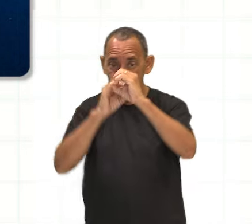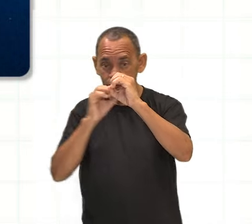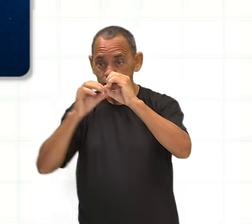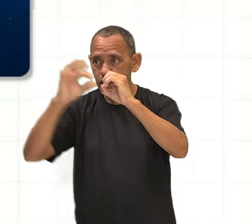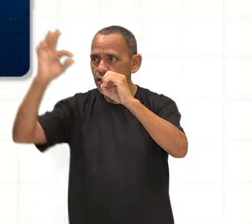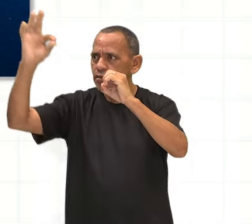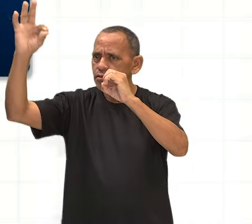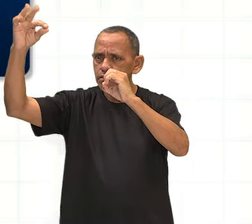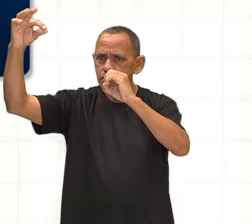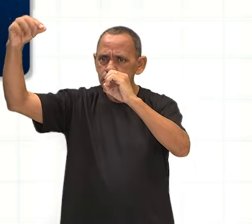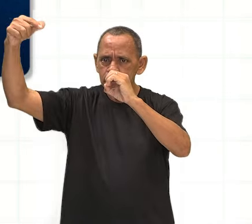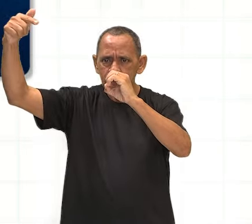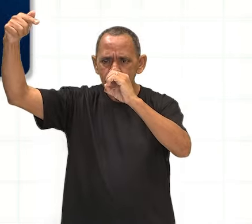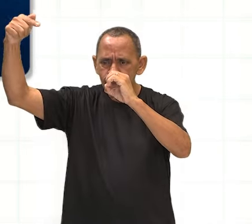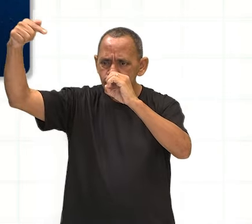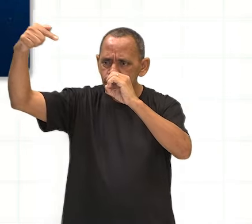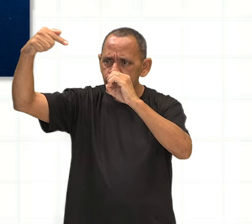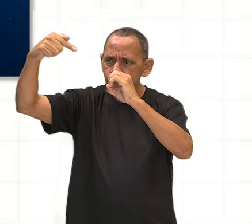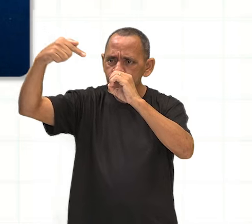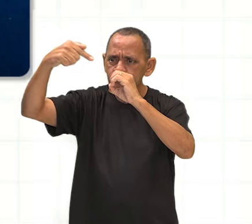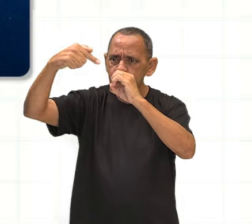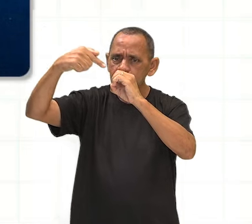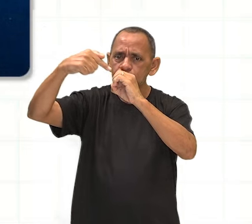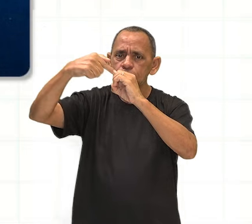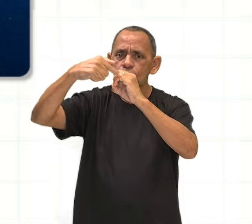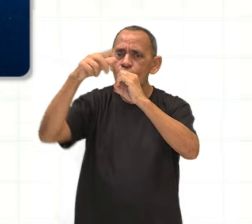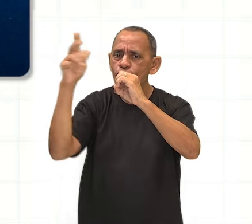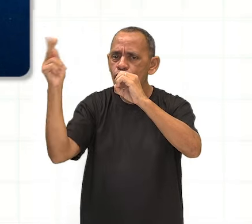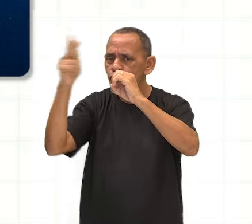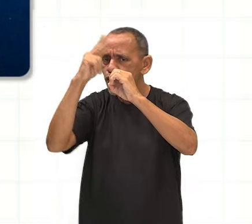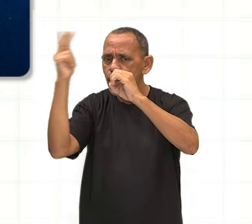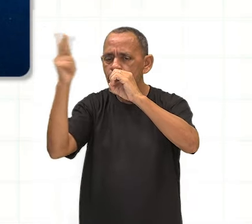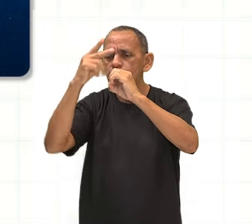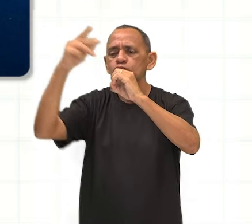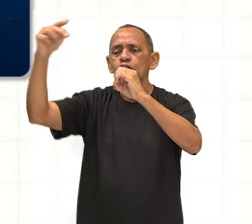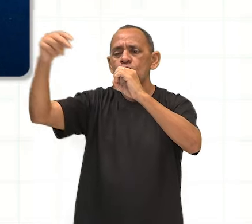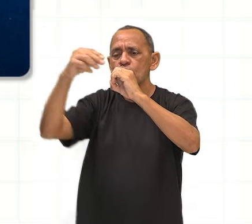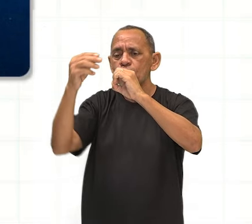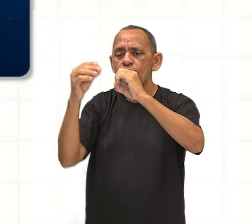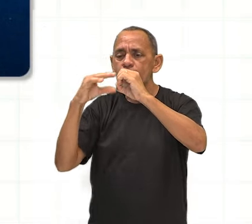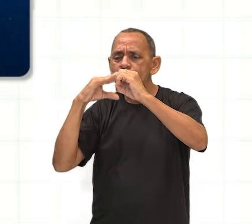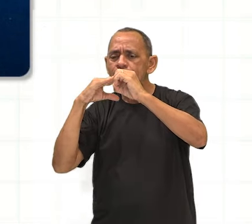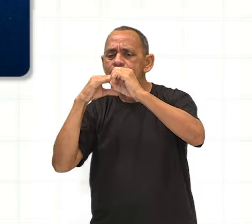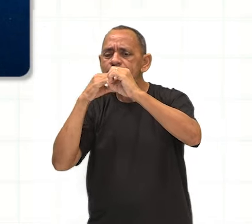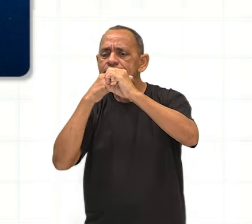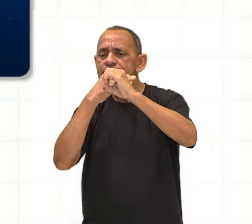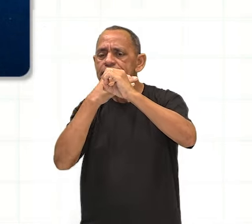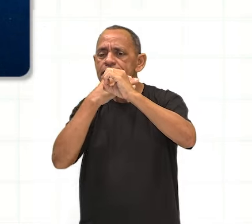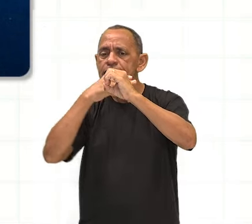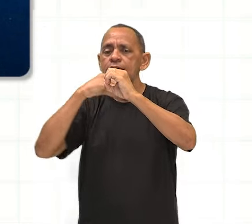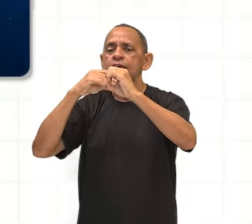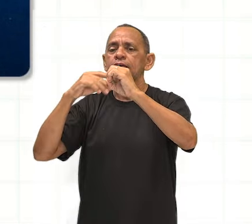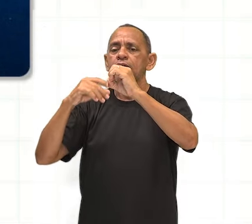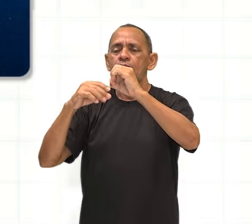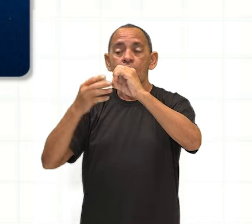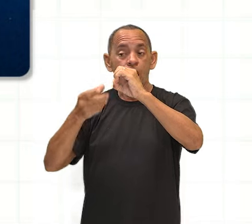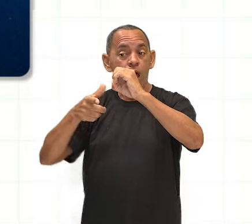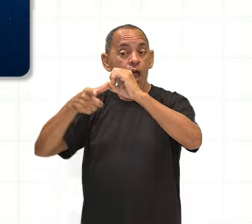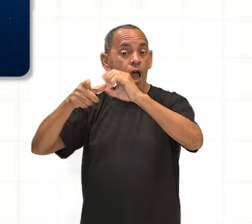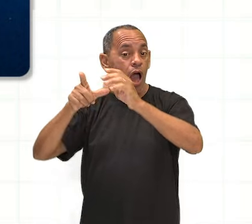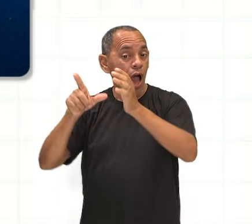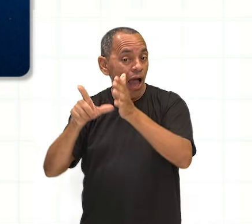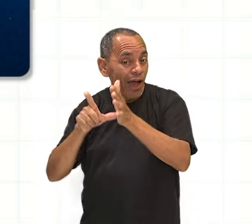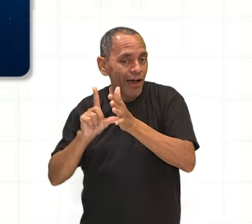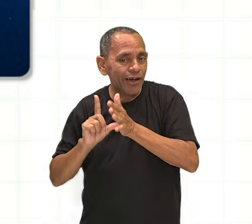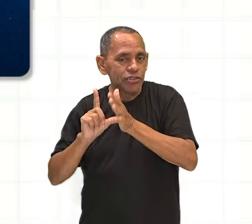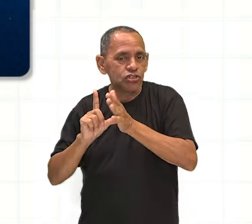nessa região o que vai acontecer? Esses ventos eles vão ser aquecidos, né? Anteriormente eles estavam frios